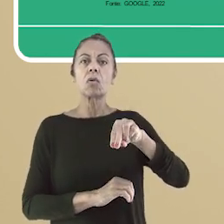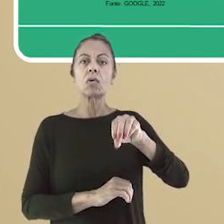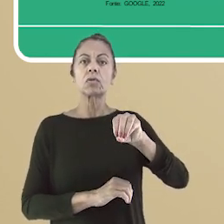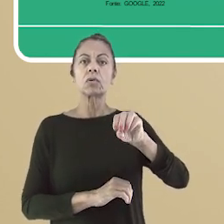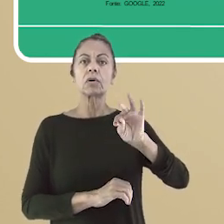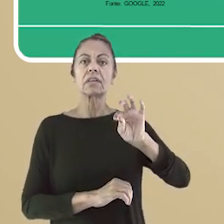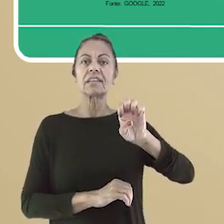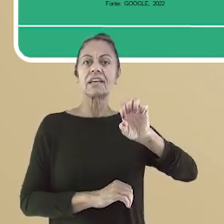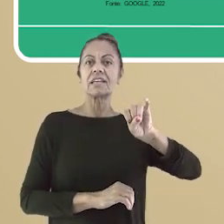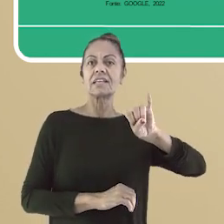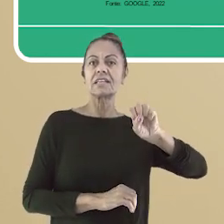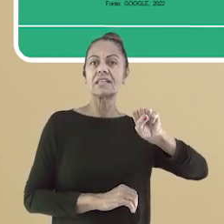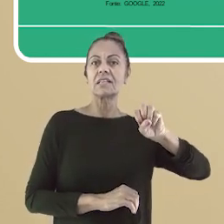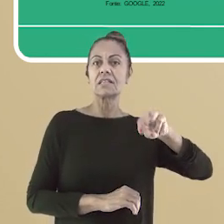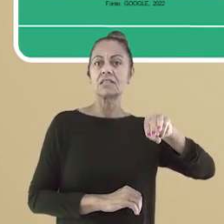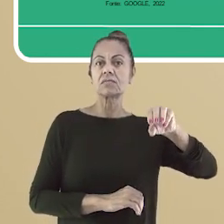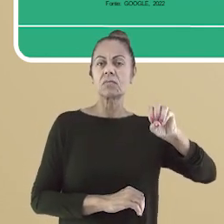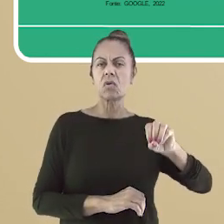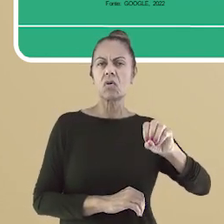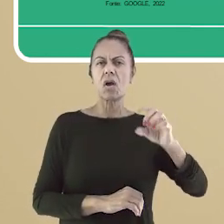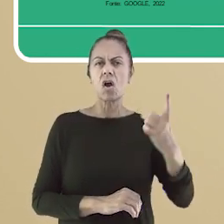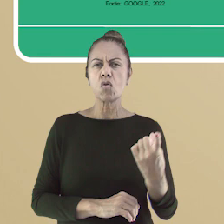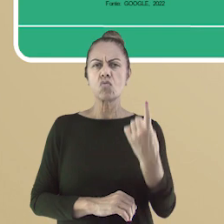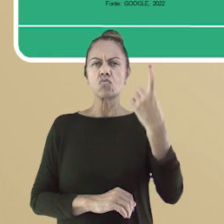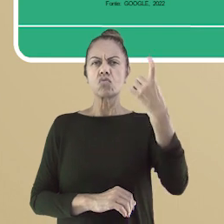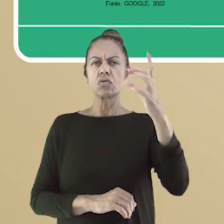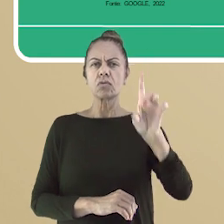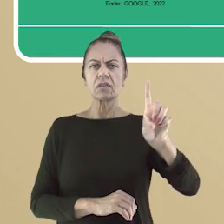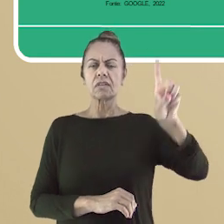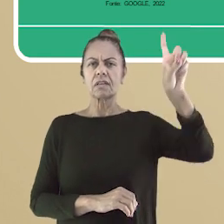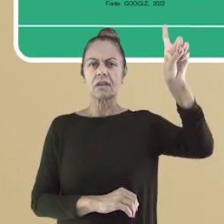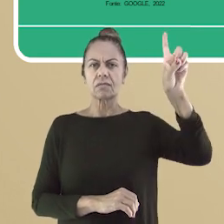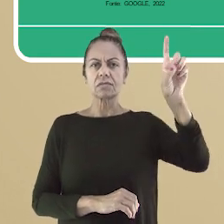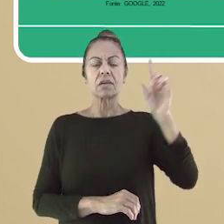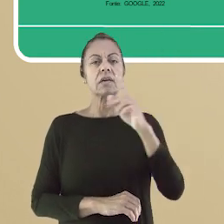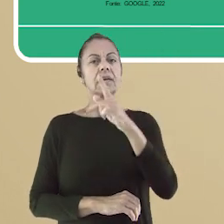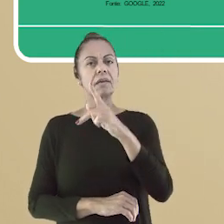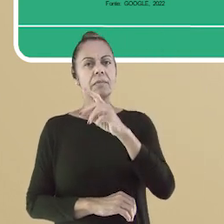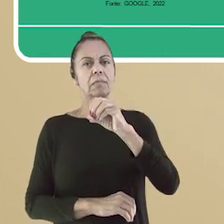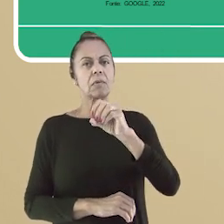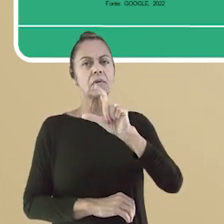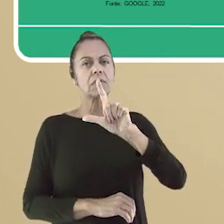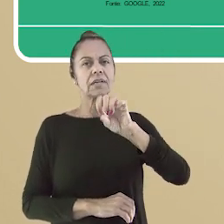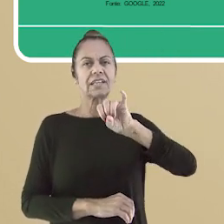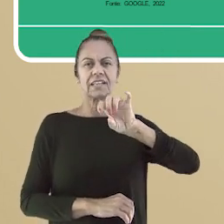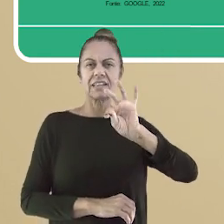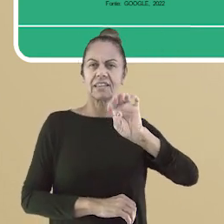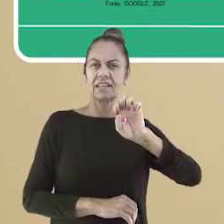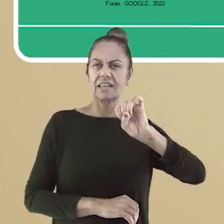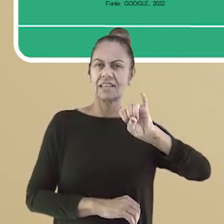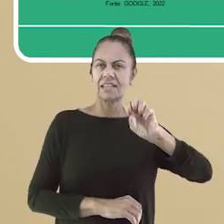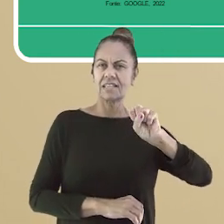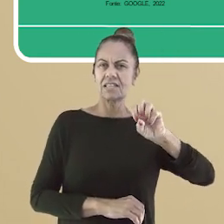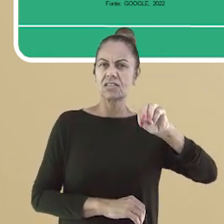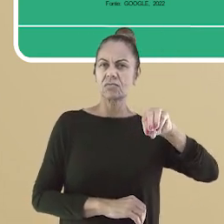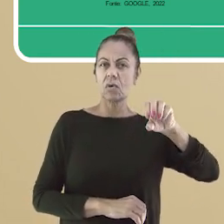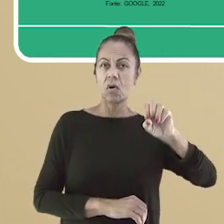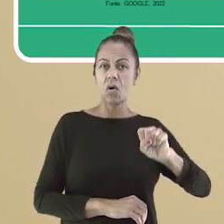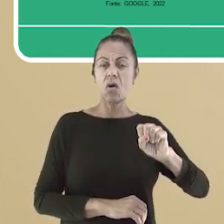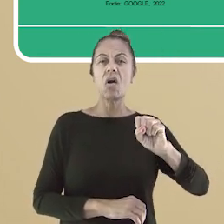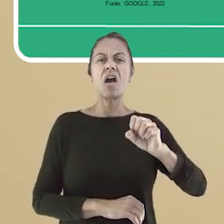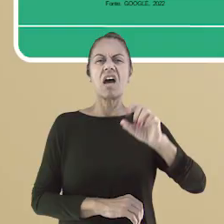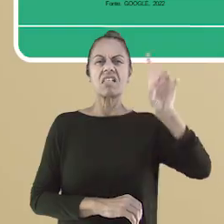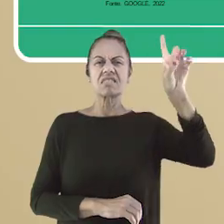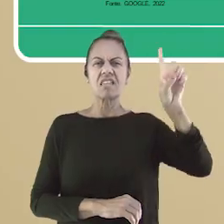as coisas. O monoteísmo é a crença em um único Deus. Já o politeísmo é a crença